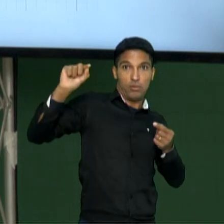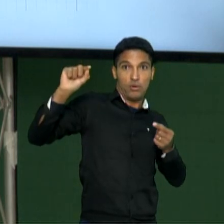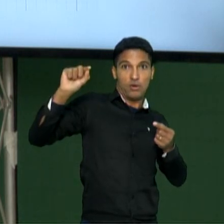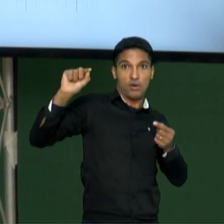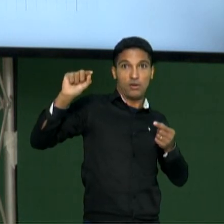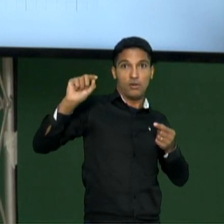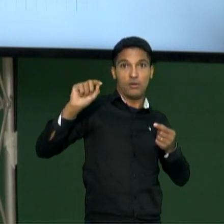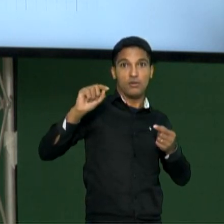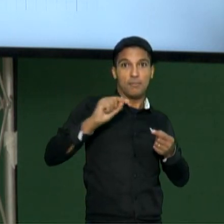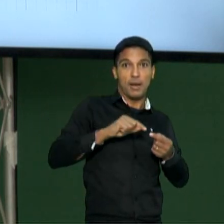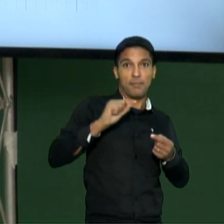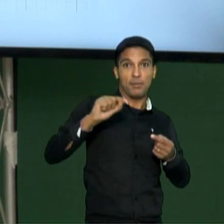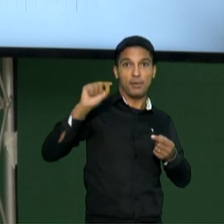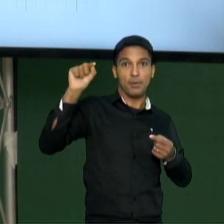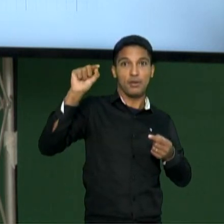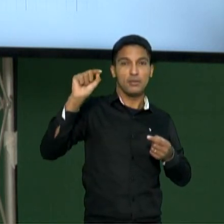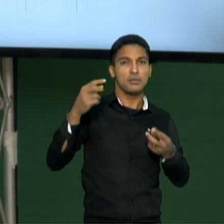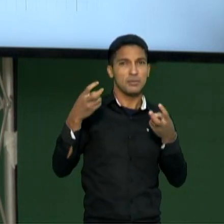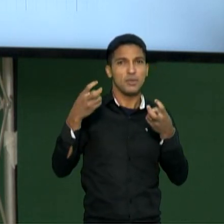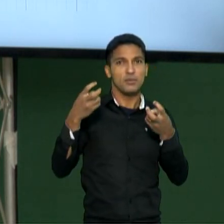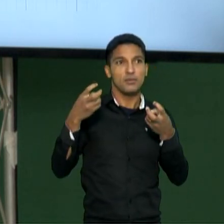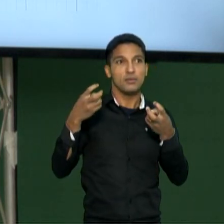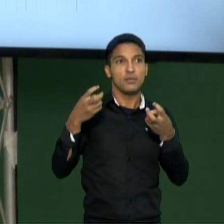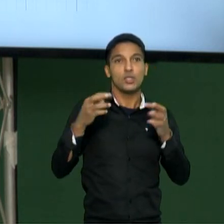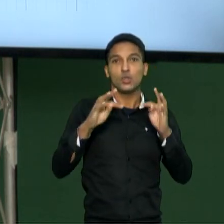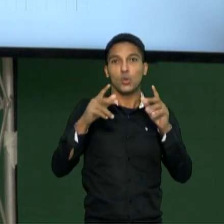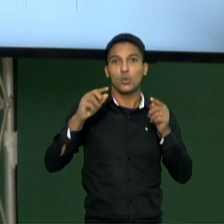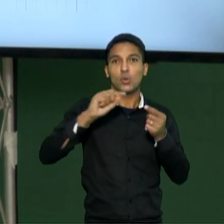valores que eu tenho aqui, coloquei 5 pontos lá e perceba que estão todos